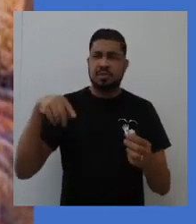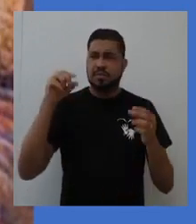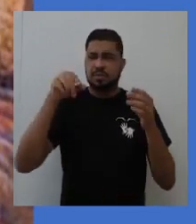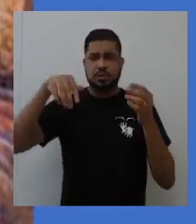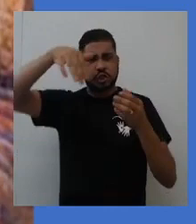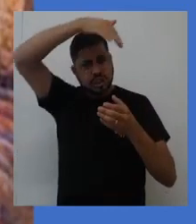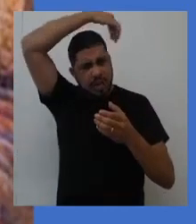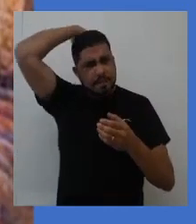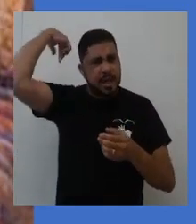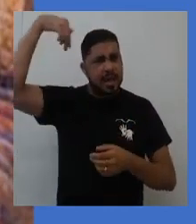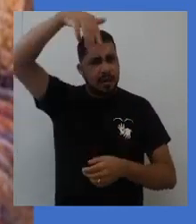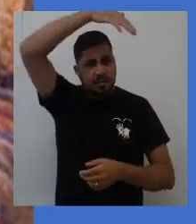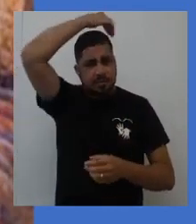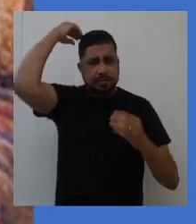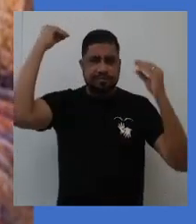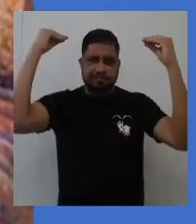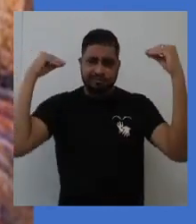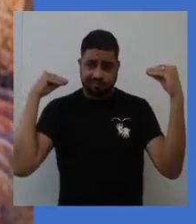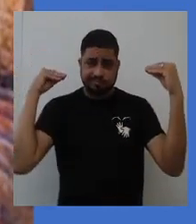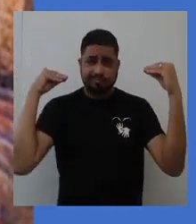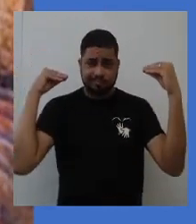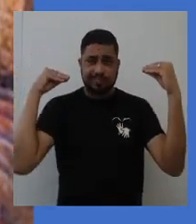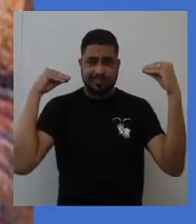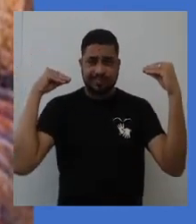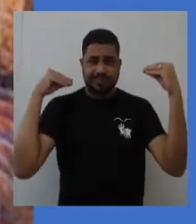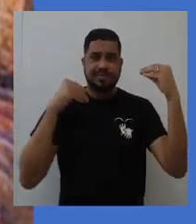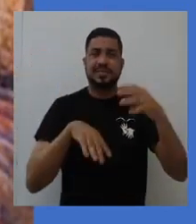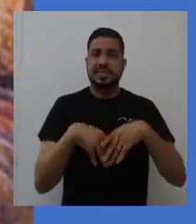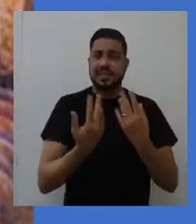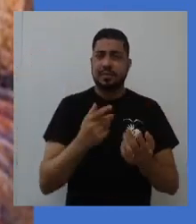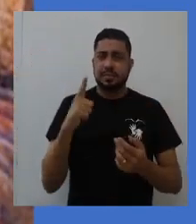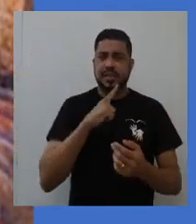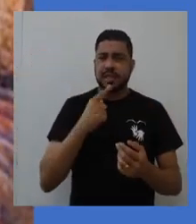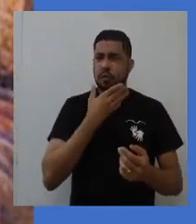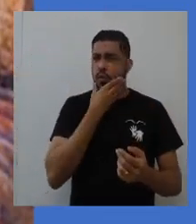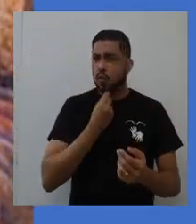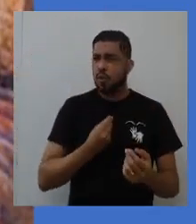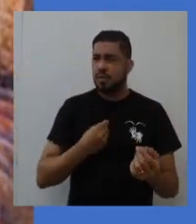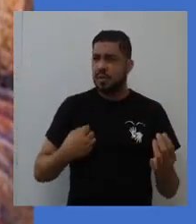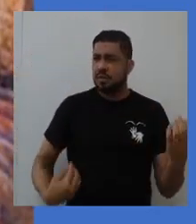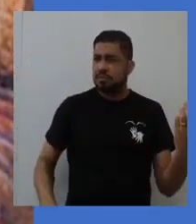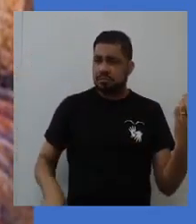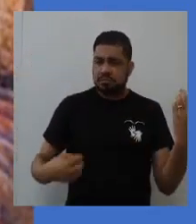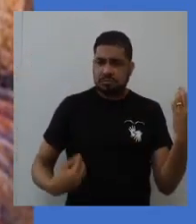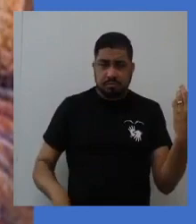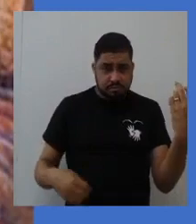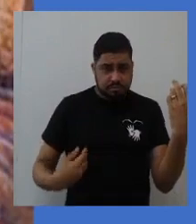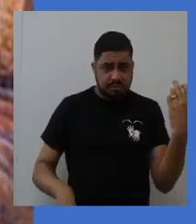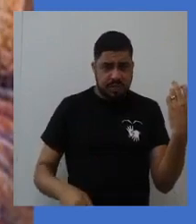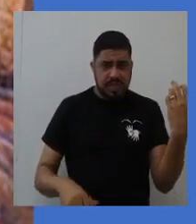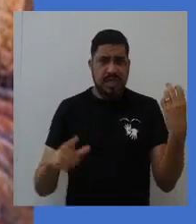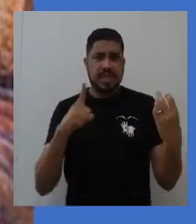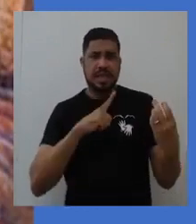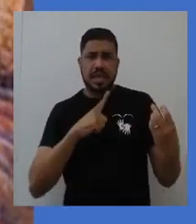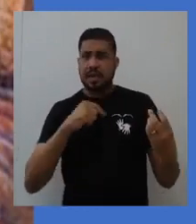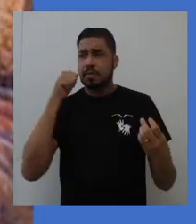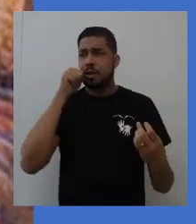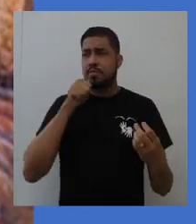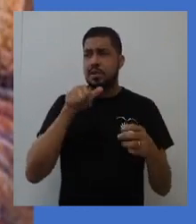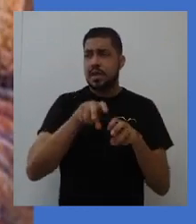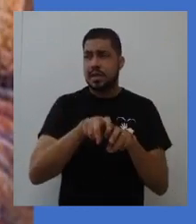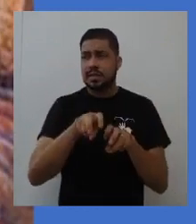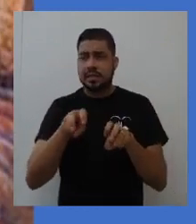um chapéu, certo? E aí você consegue ver que, na verdade, tem um homem tocando aí um violão e tem uma mulher sentada ao